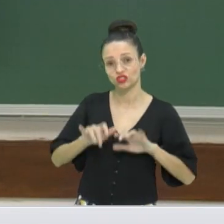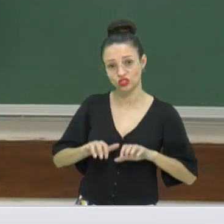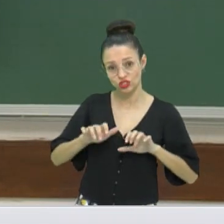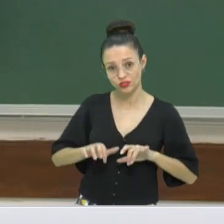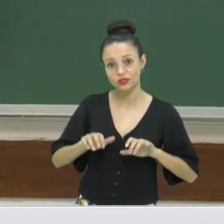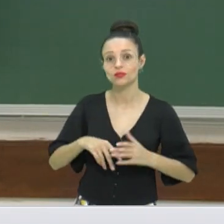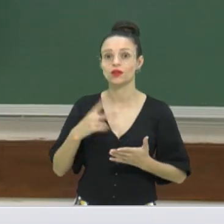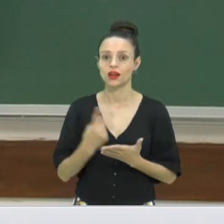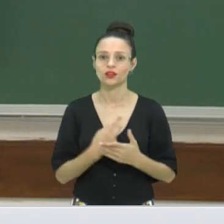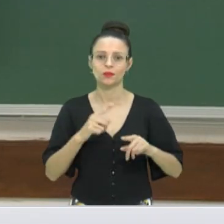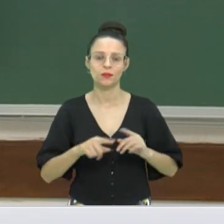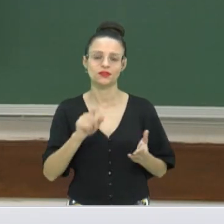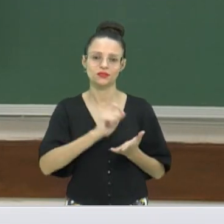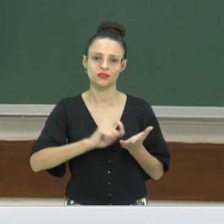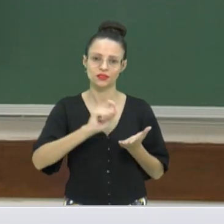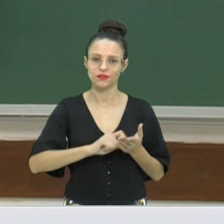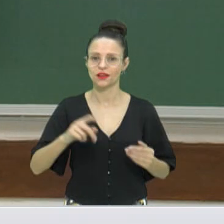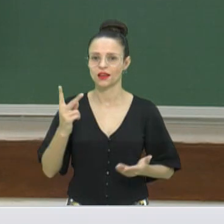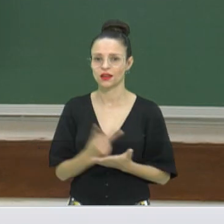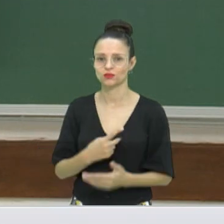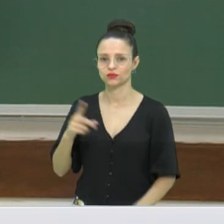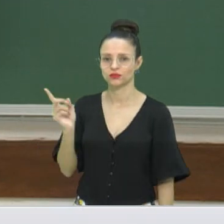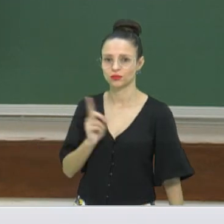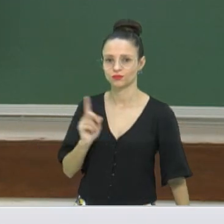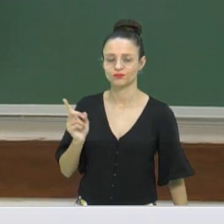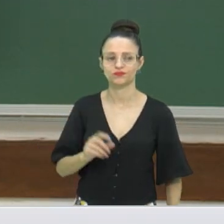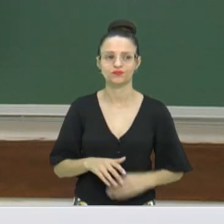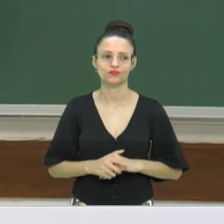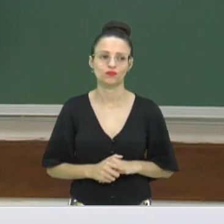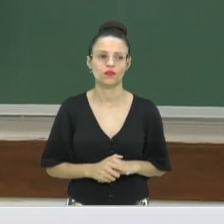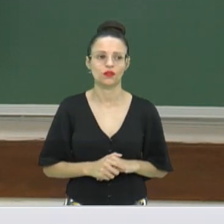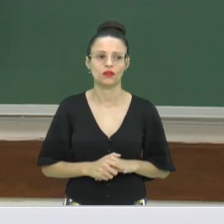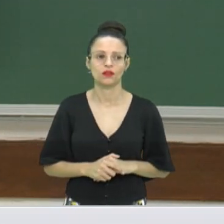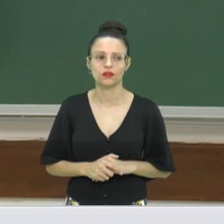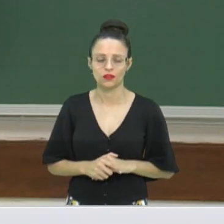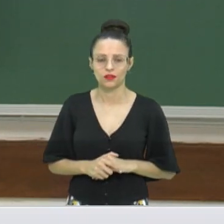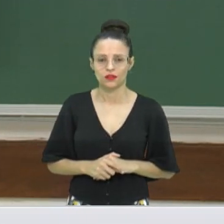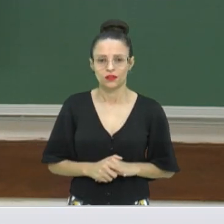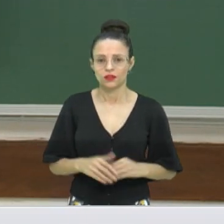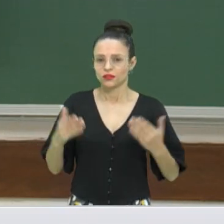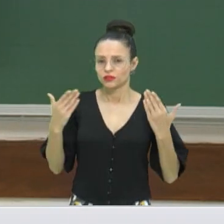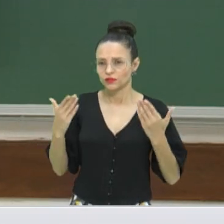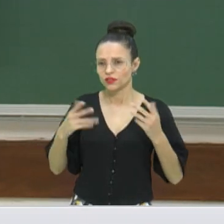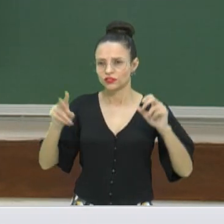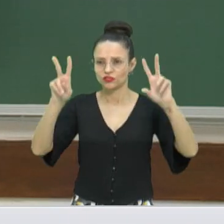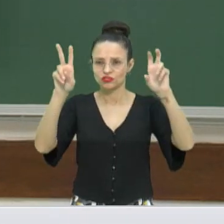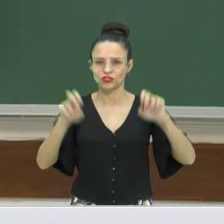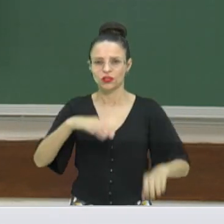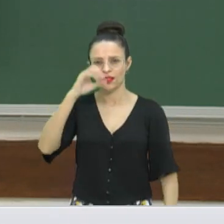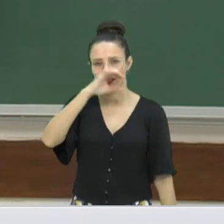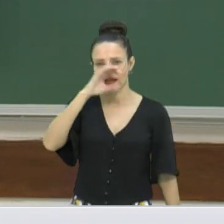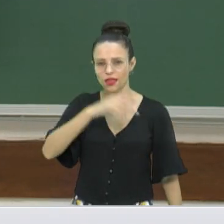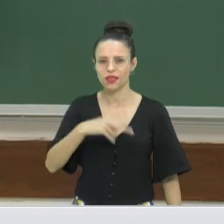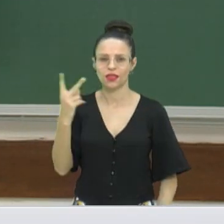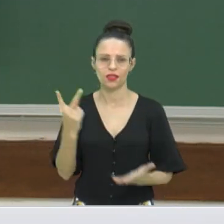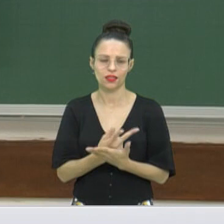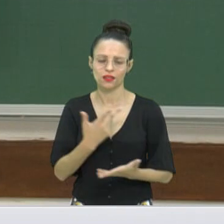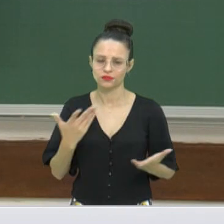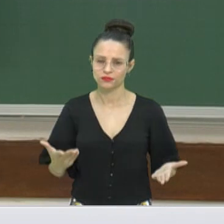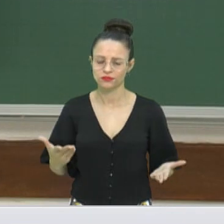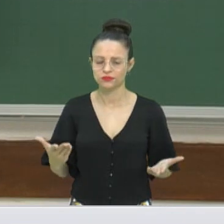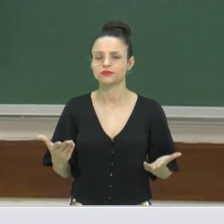pode acontecer, mas de ortografia, não, né? Desconfiar de títulos absurdos, aqueles títulos